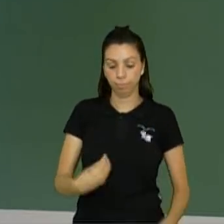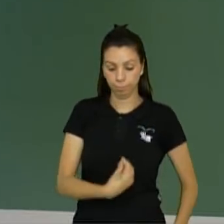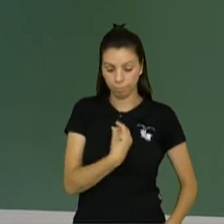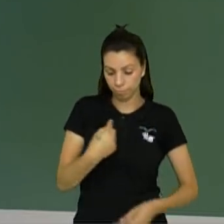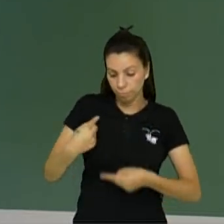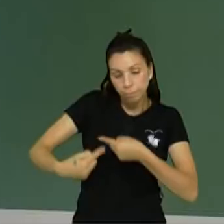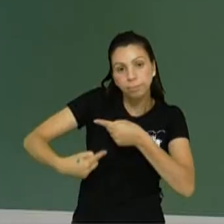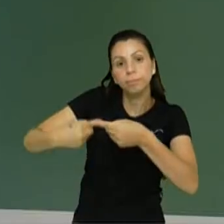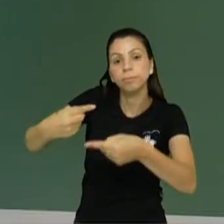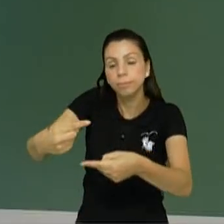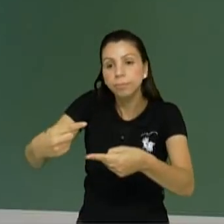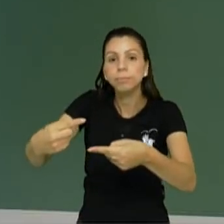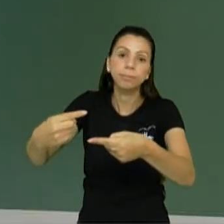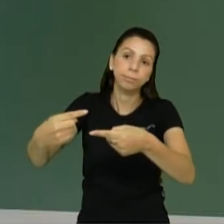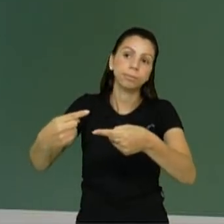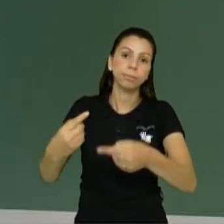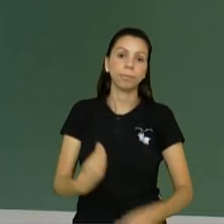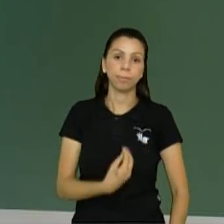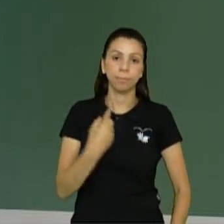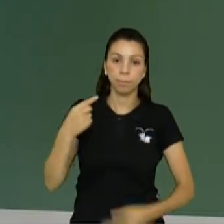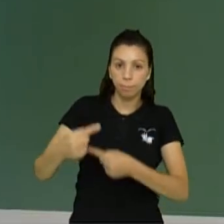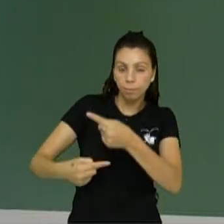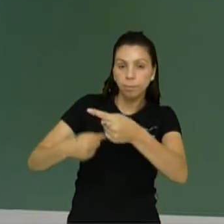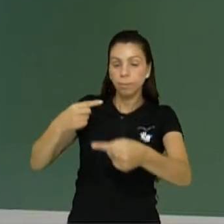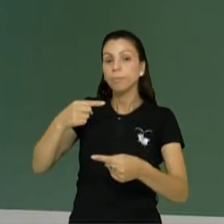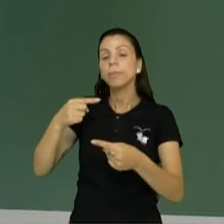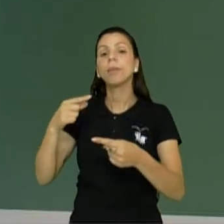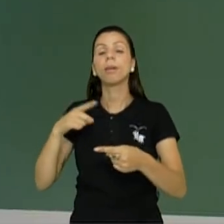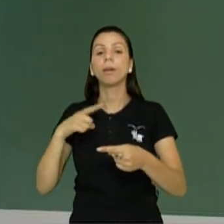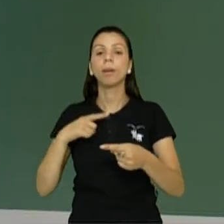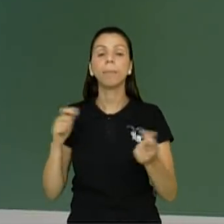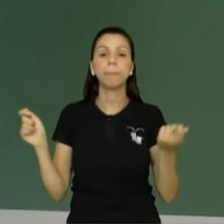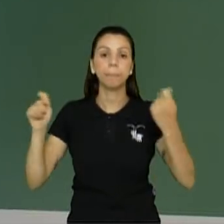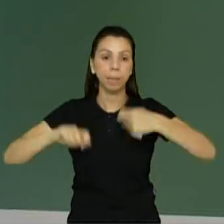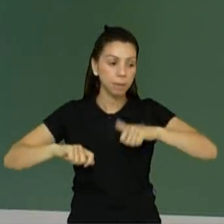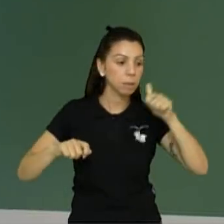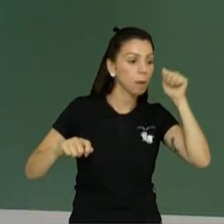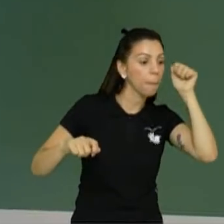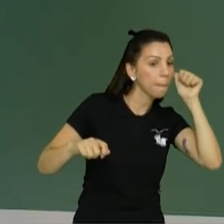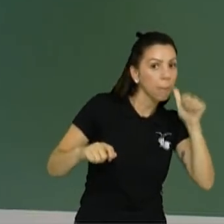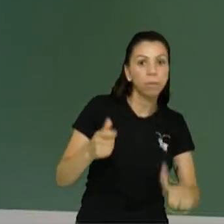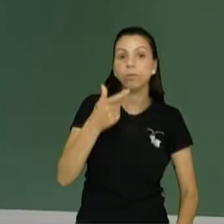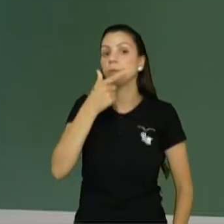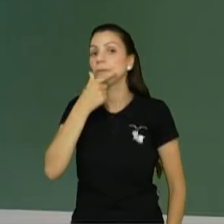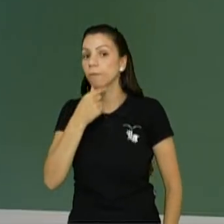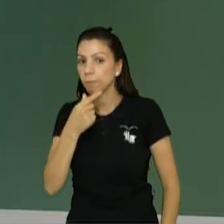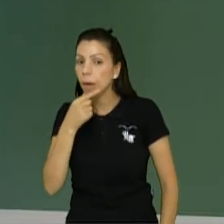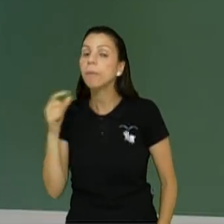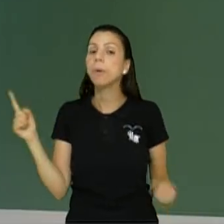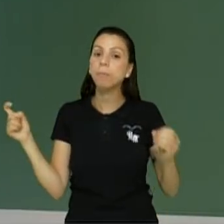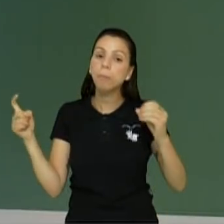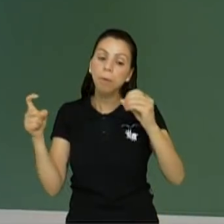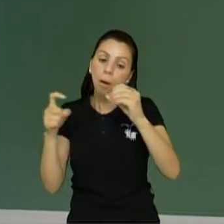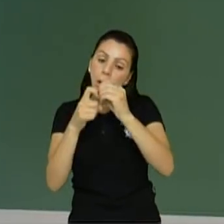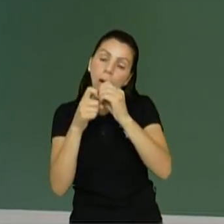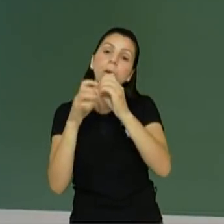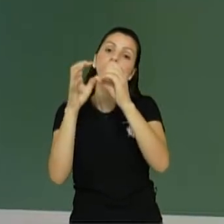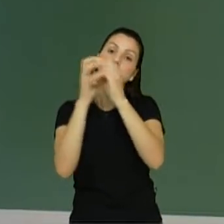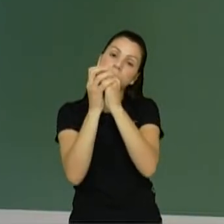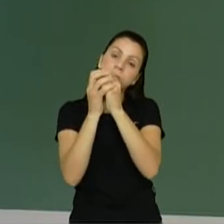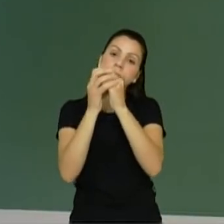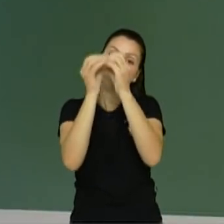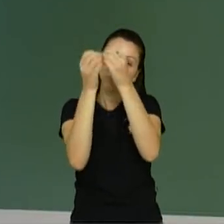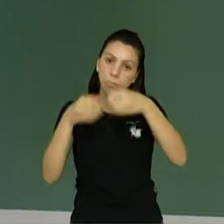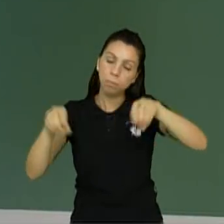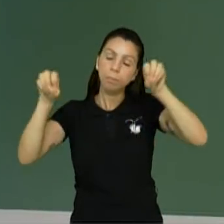reprodução desses organismos, é uma reprodução sexuada. Então vai ter um macho e vai ter uma fêmea. E aí isso também fica legal para a